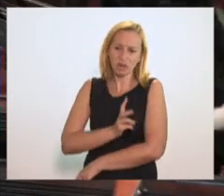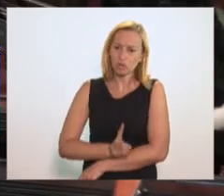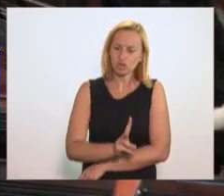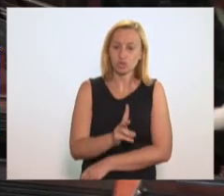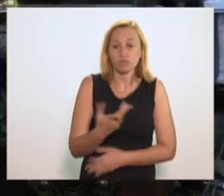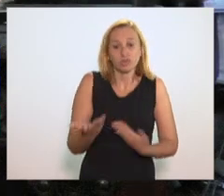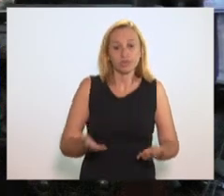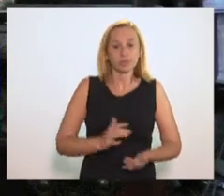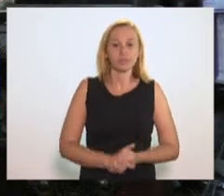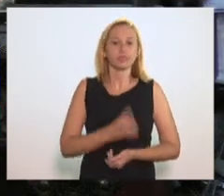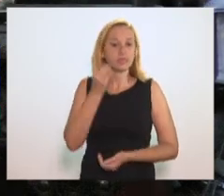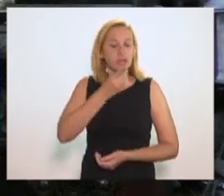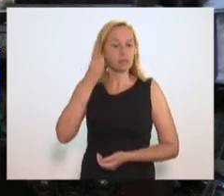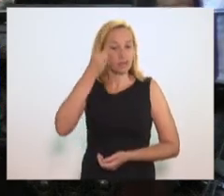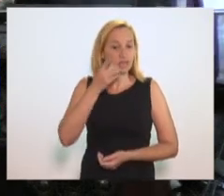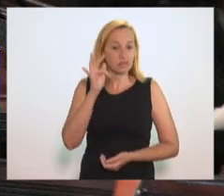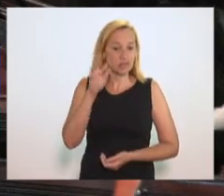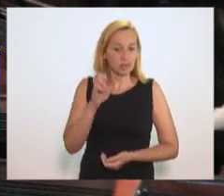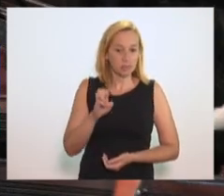deputado Felipe Peixoto